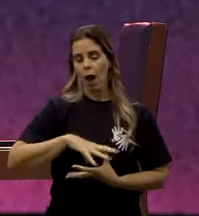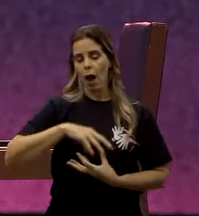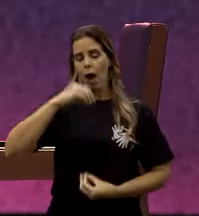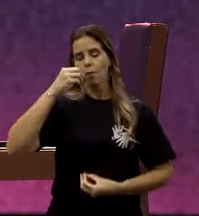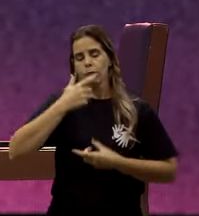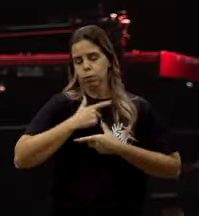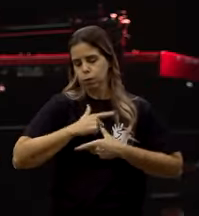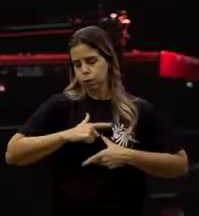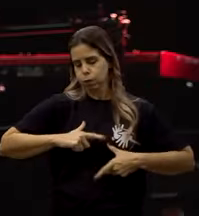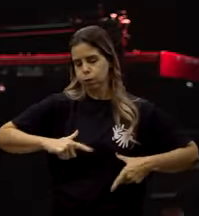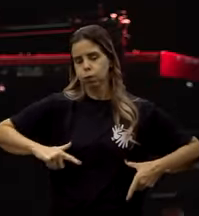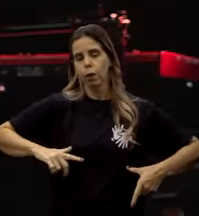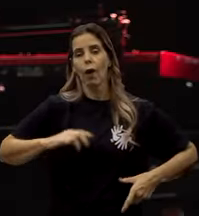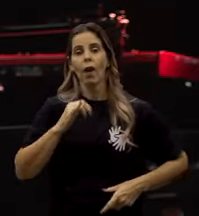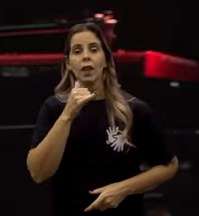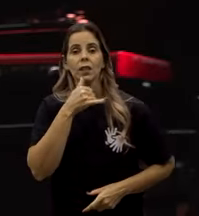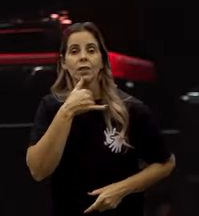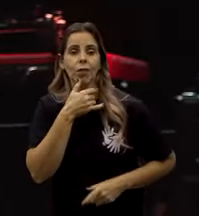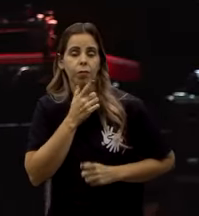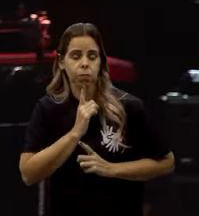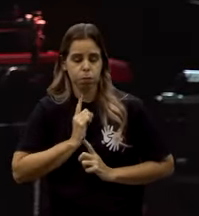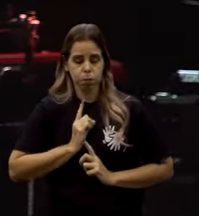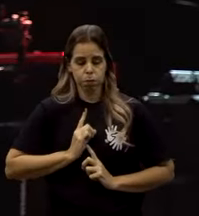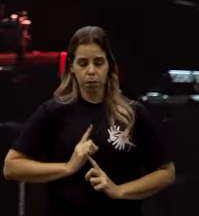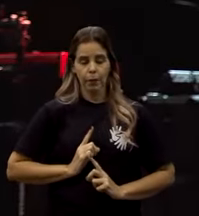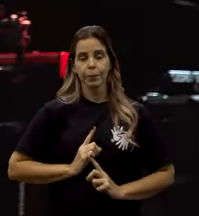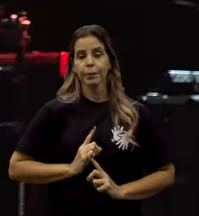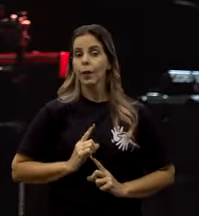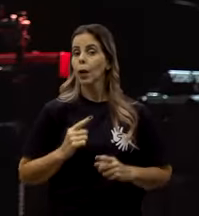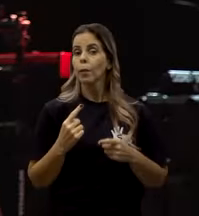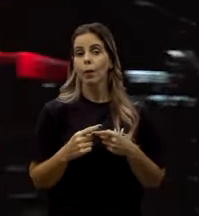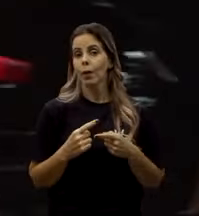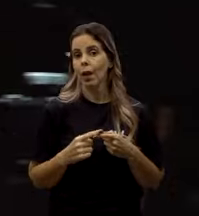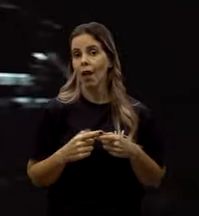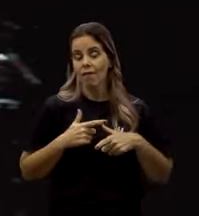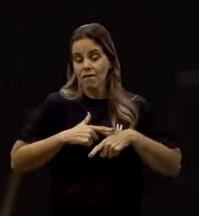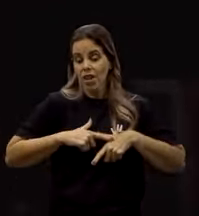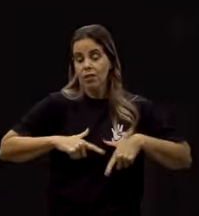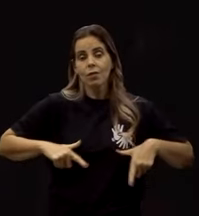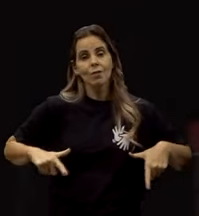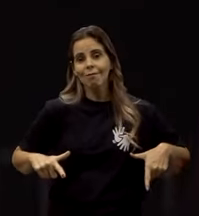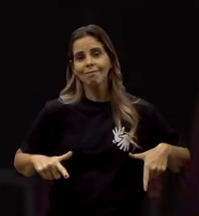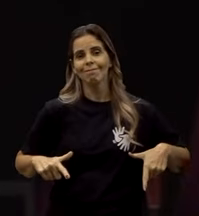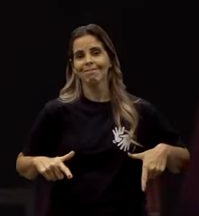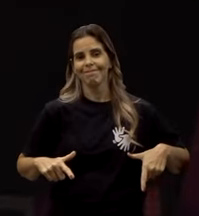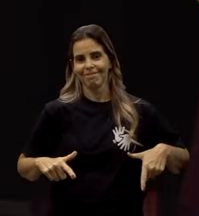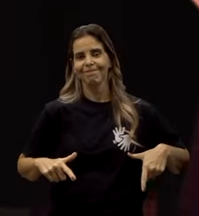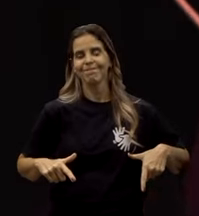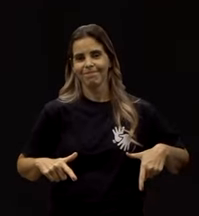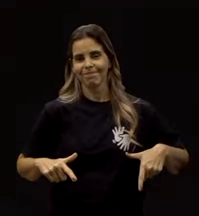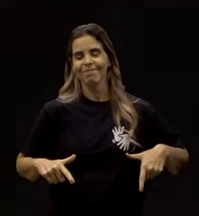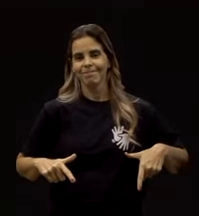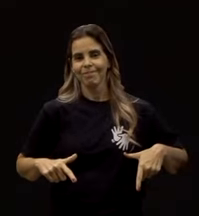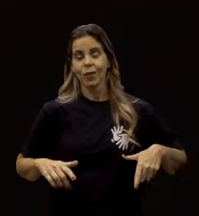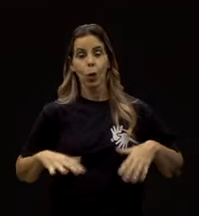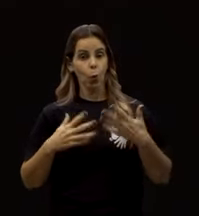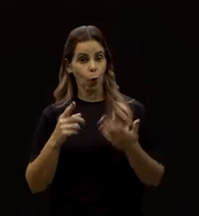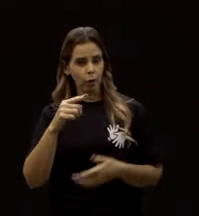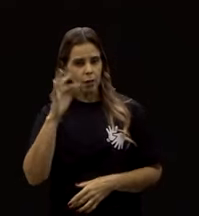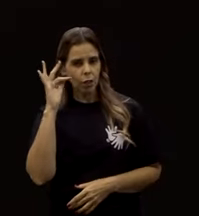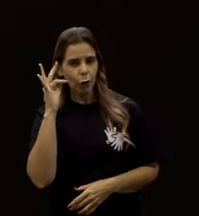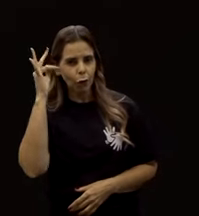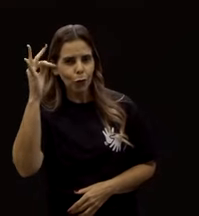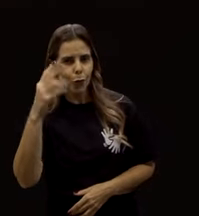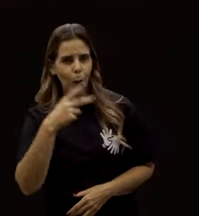problema pode olhar aí dia que você for pastor você for visitar muita gente que você precisa visitar você vai ver